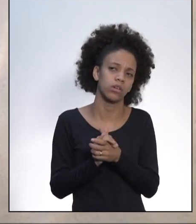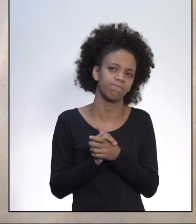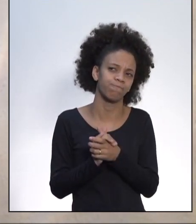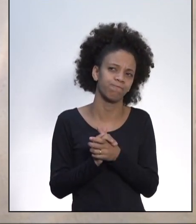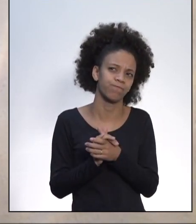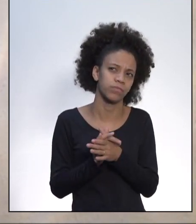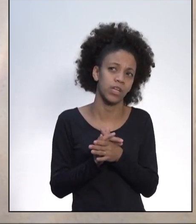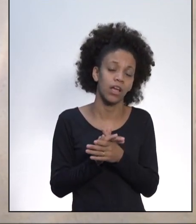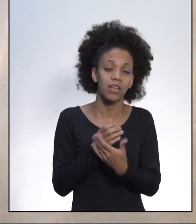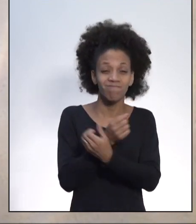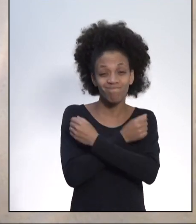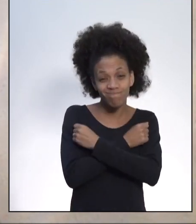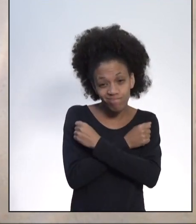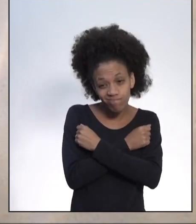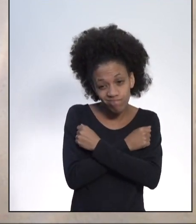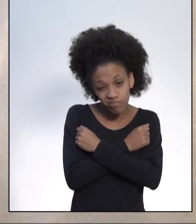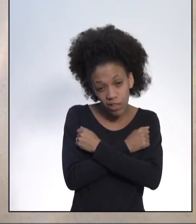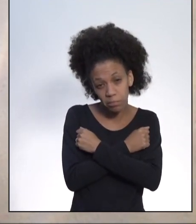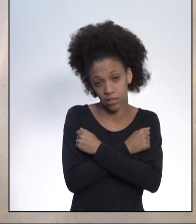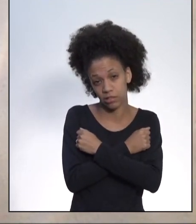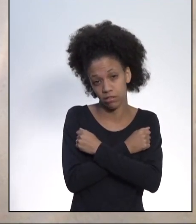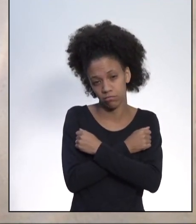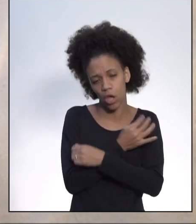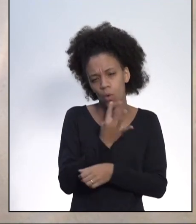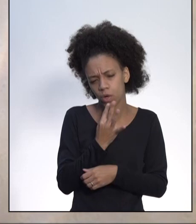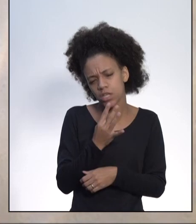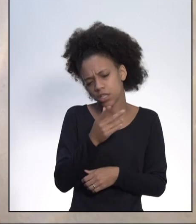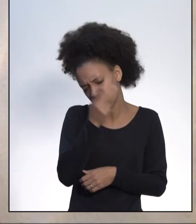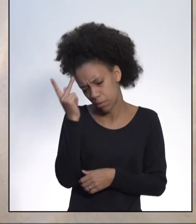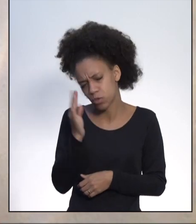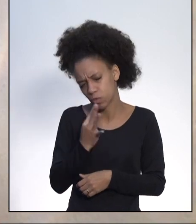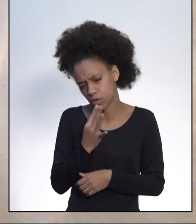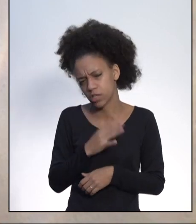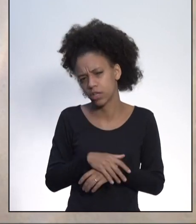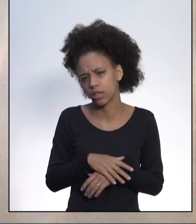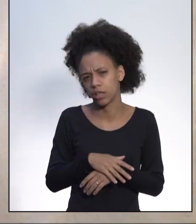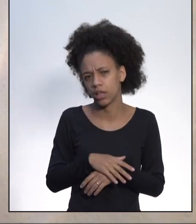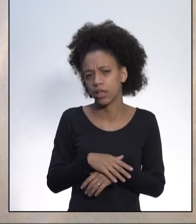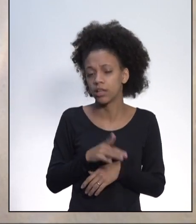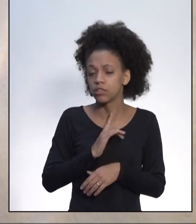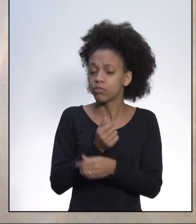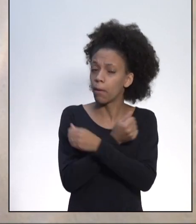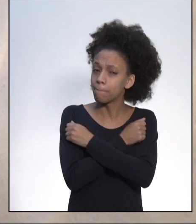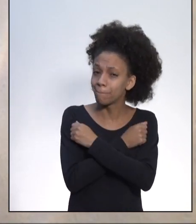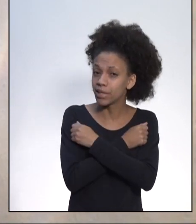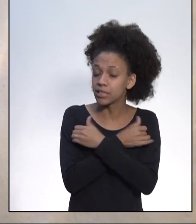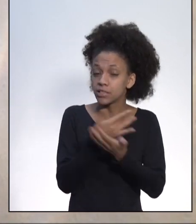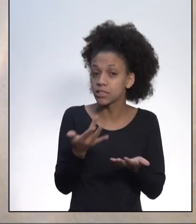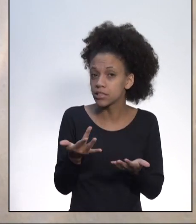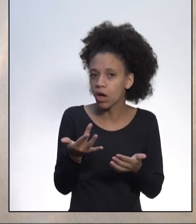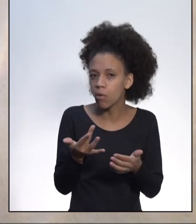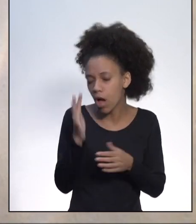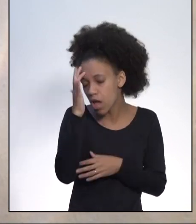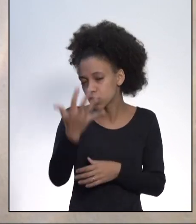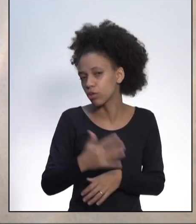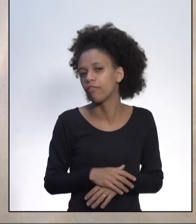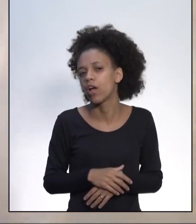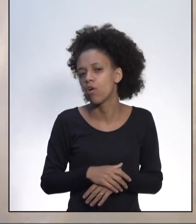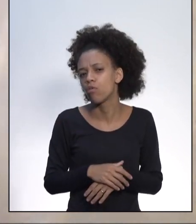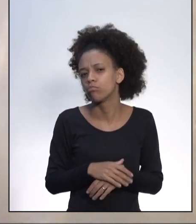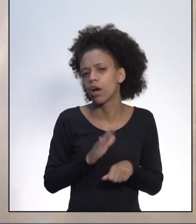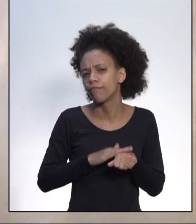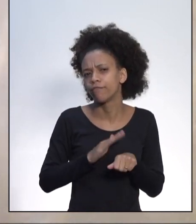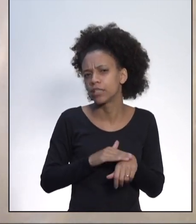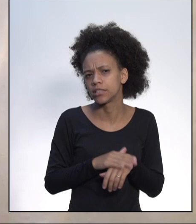que estava desempregado, eu tenho até um conhecido meu que estava desempregado e que ele simplesmente resolveu fazer